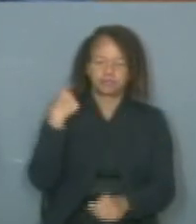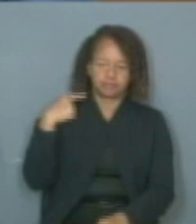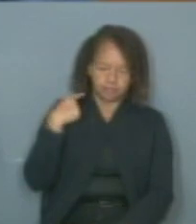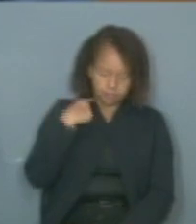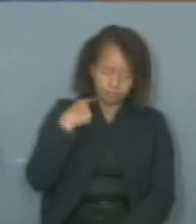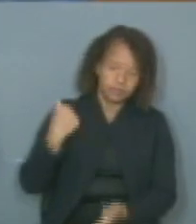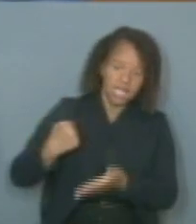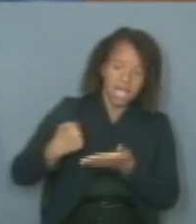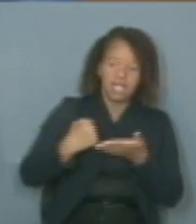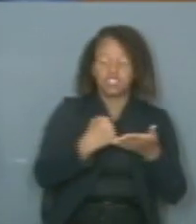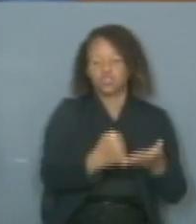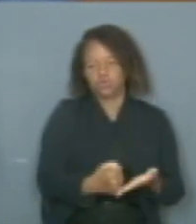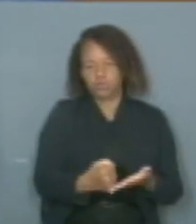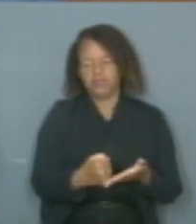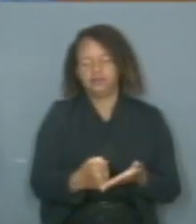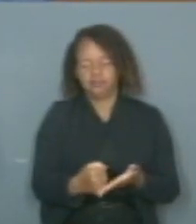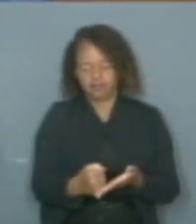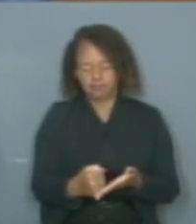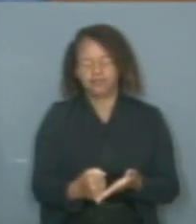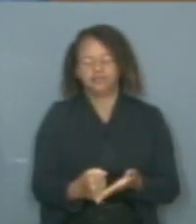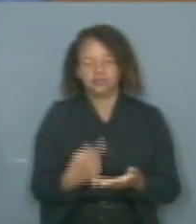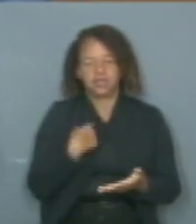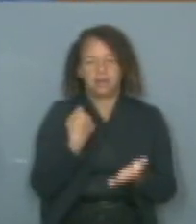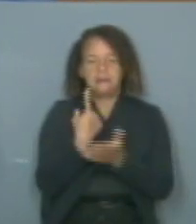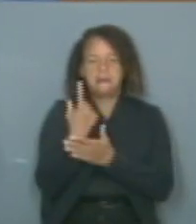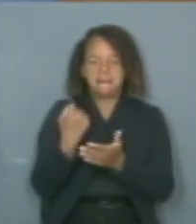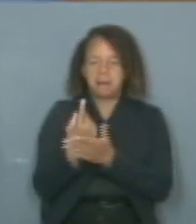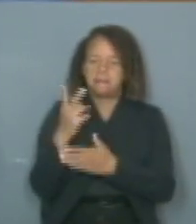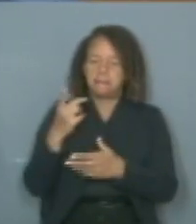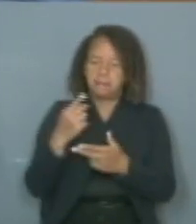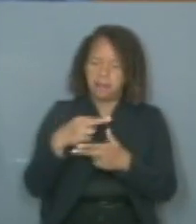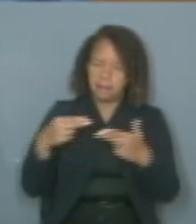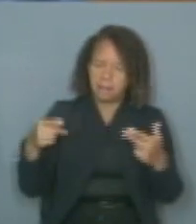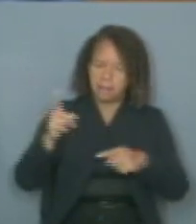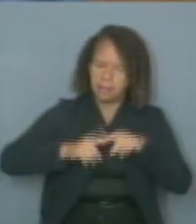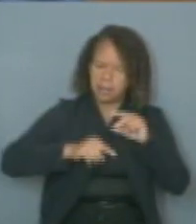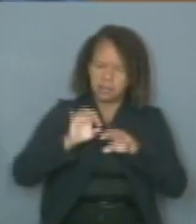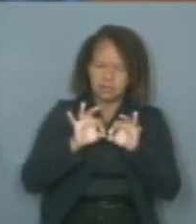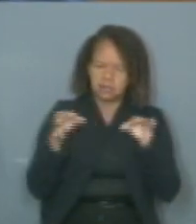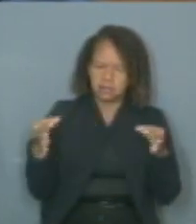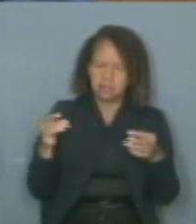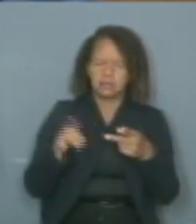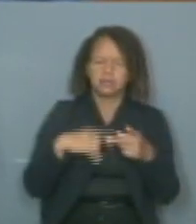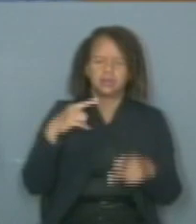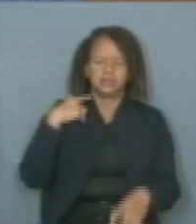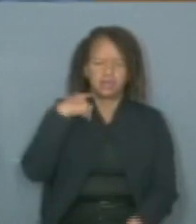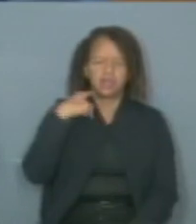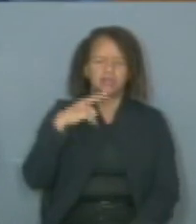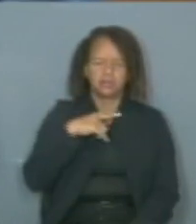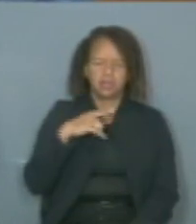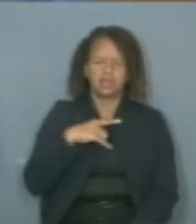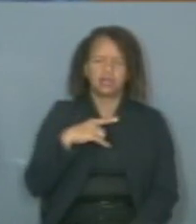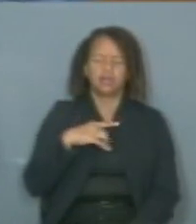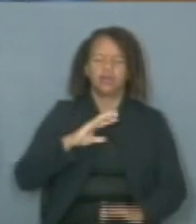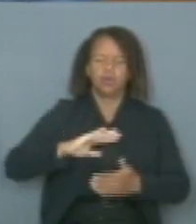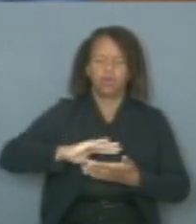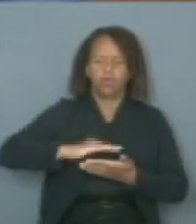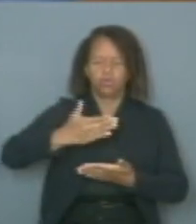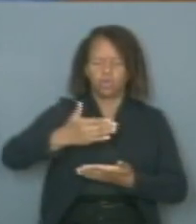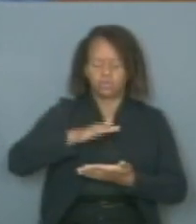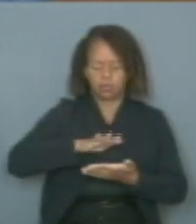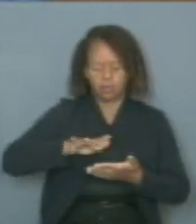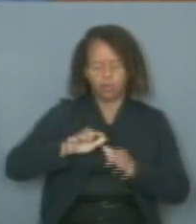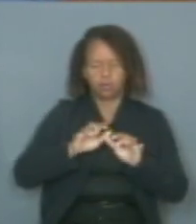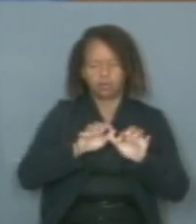esse benefício, até para a compra dos primeiros equipamentos, coisas simples, como um advogado ter um notebook, um